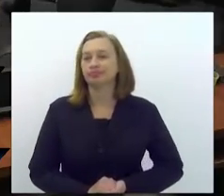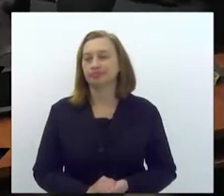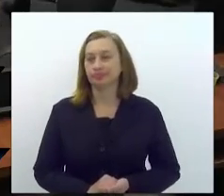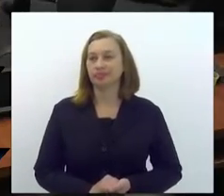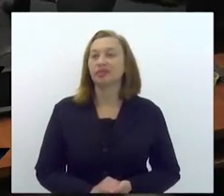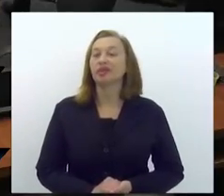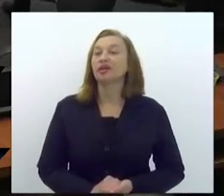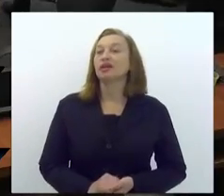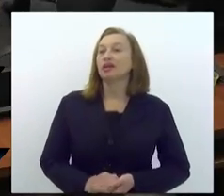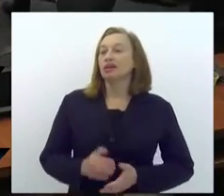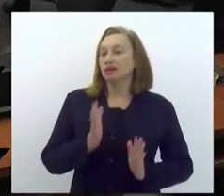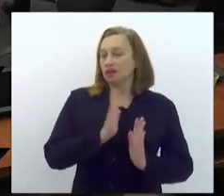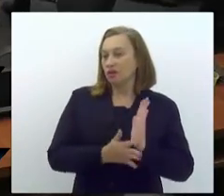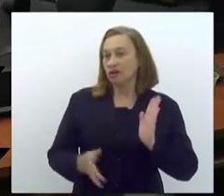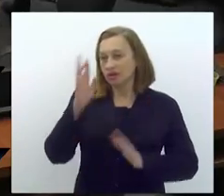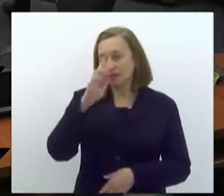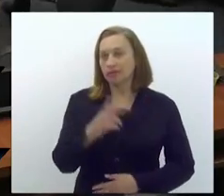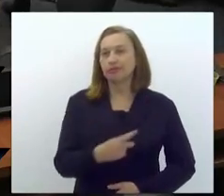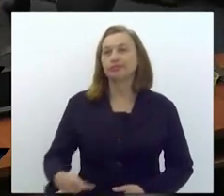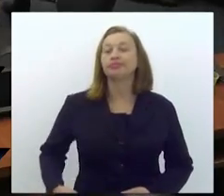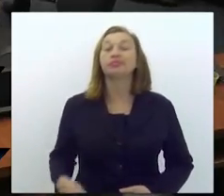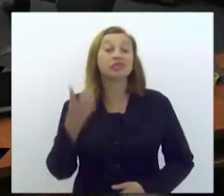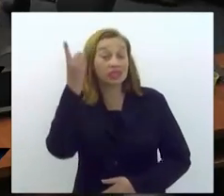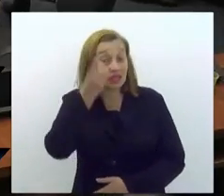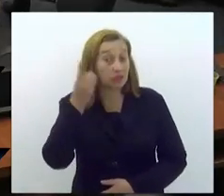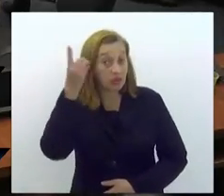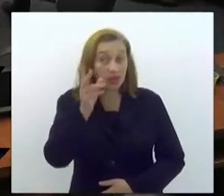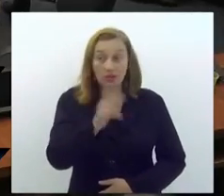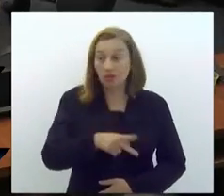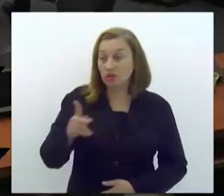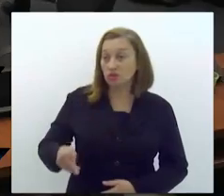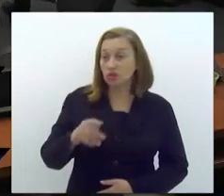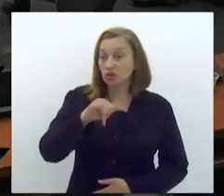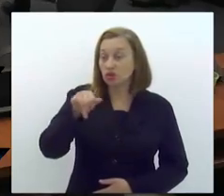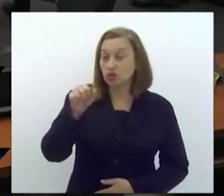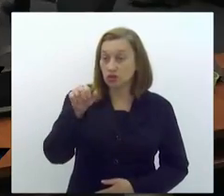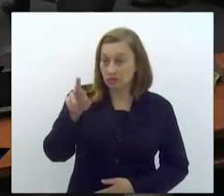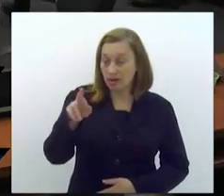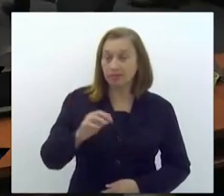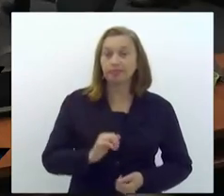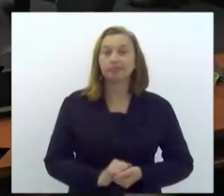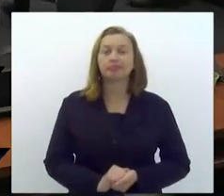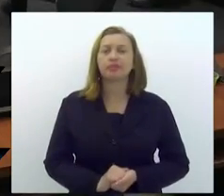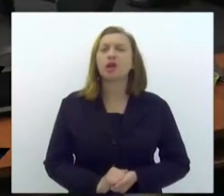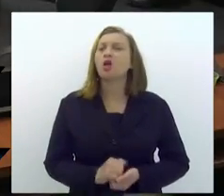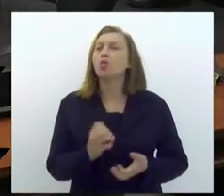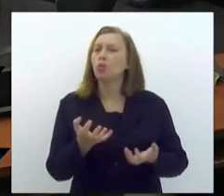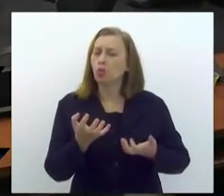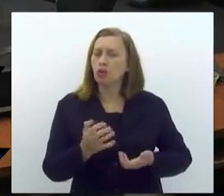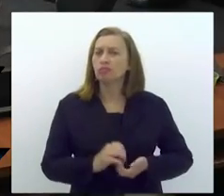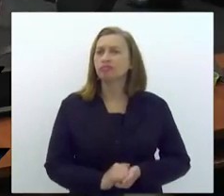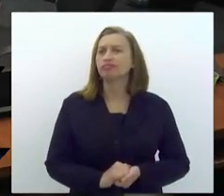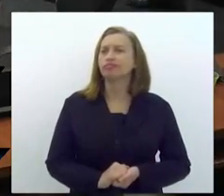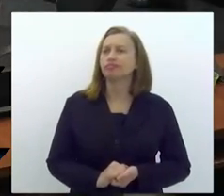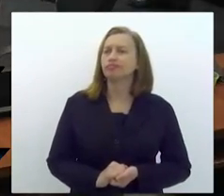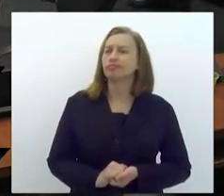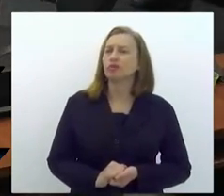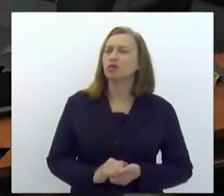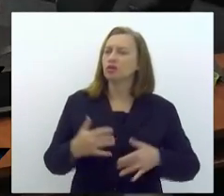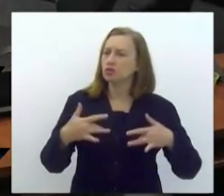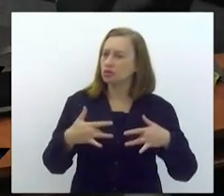Presidente pela ordem Deputado Professor Josemar eu quero me somar